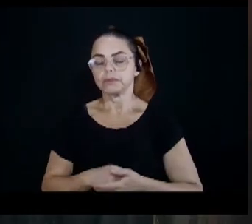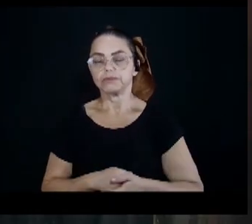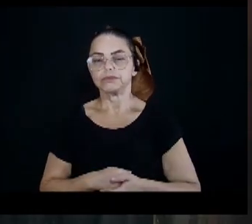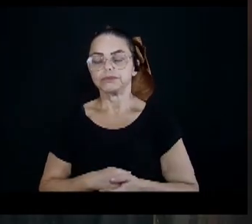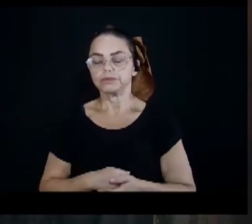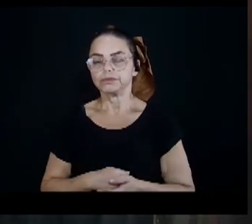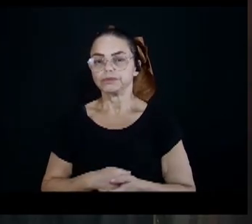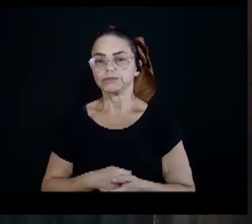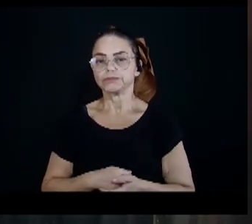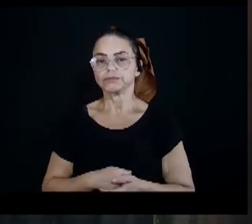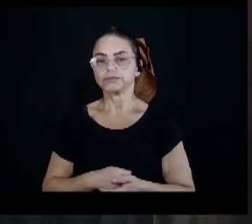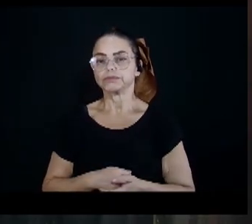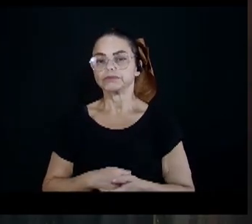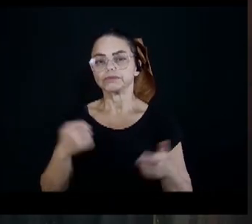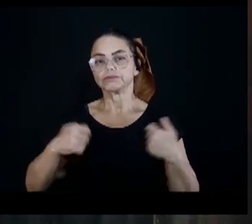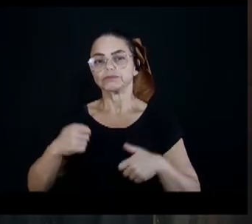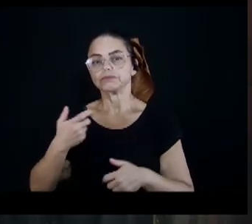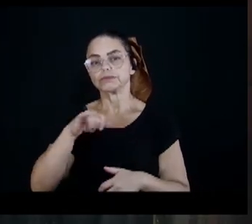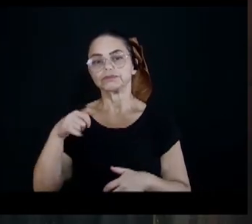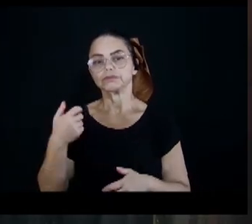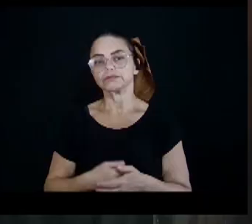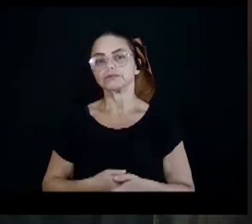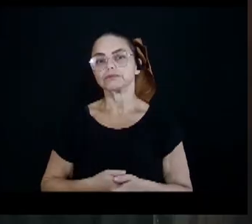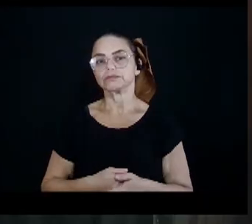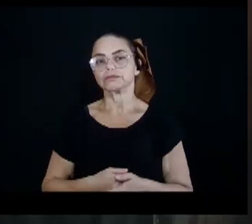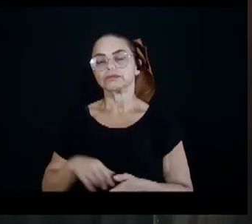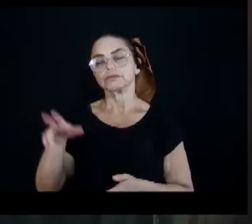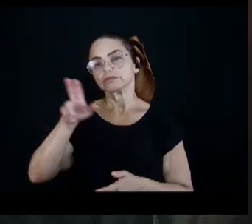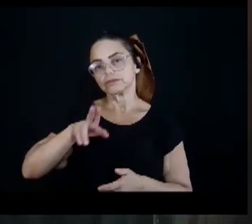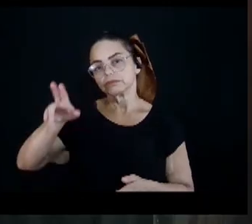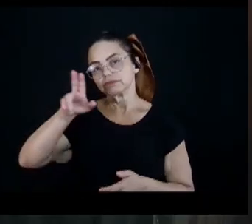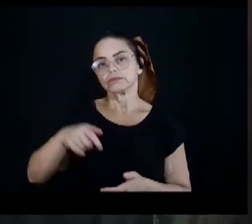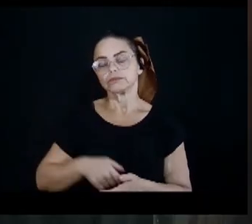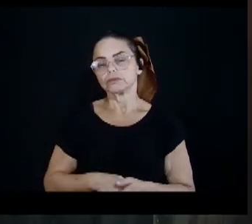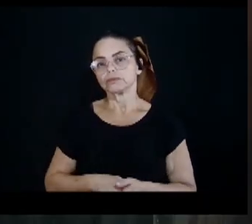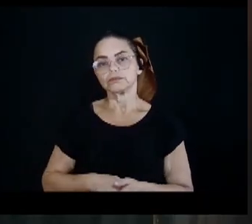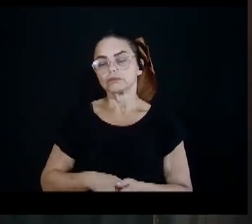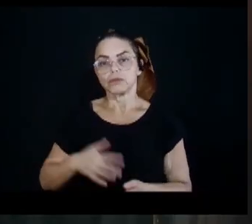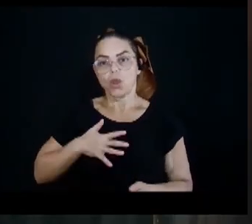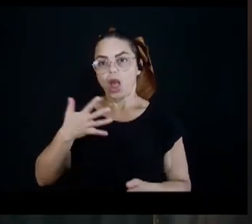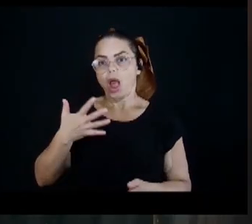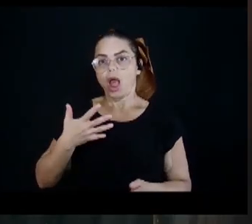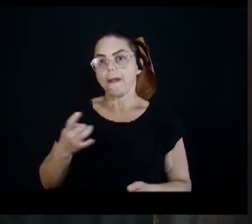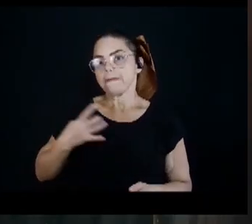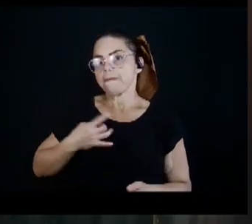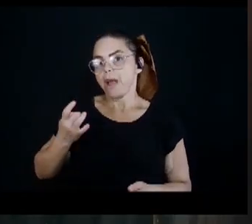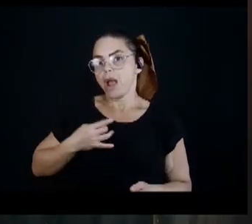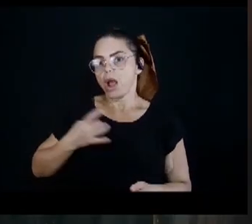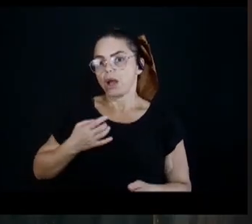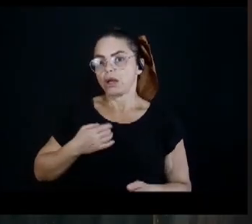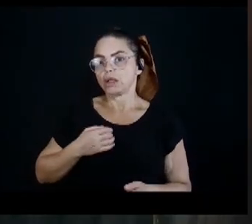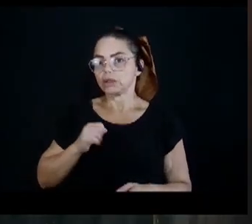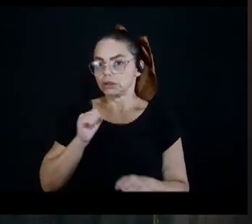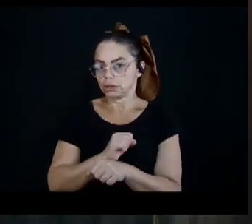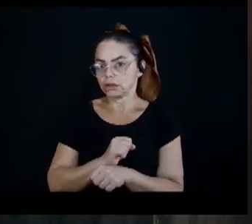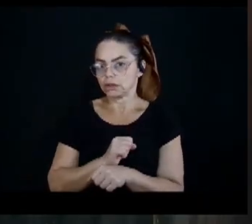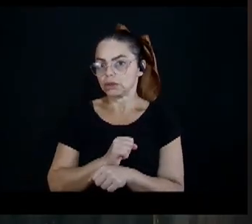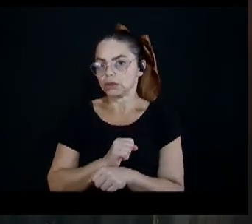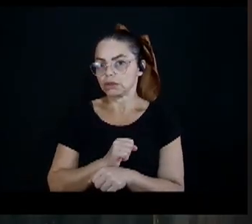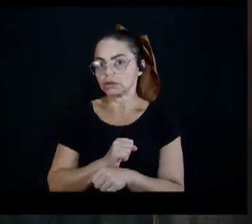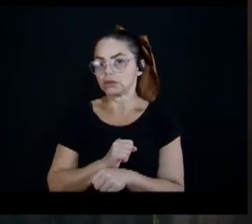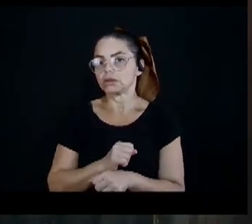precisamos aproveitar quem está Exato. fazendo uso. Não se assuste, não fica com medo e nem queira parar amanhã, que é pior.